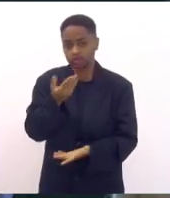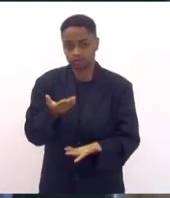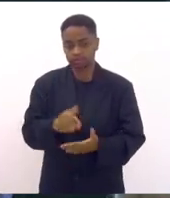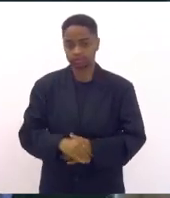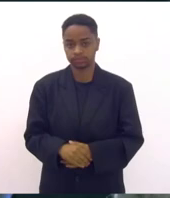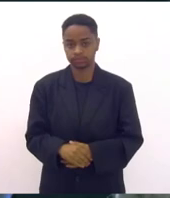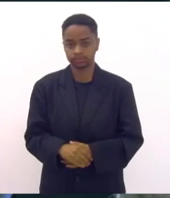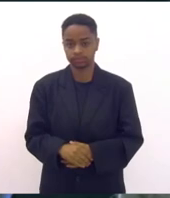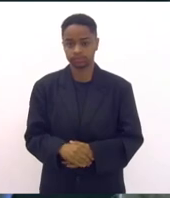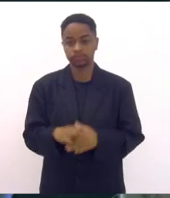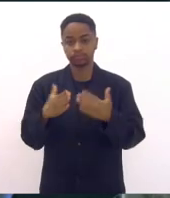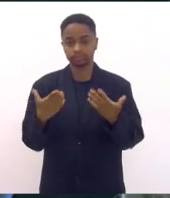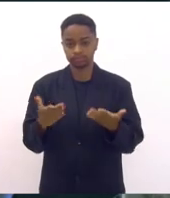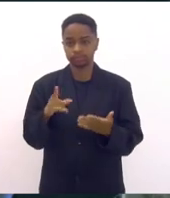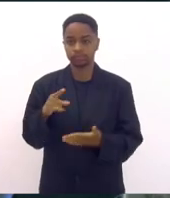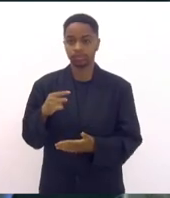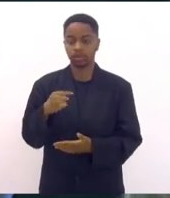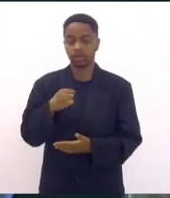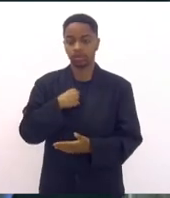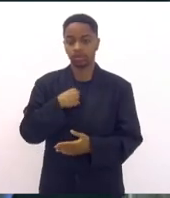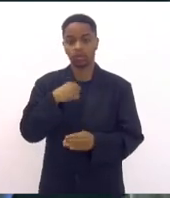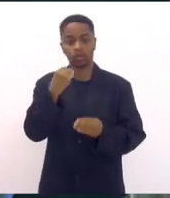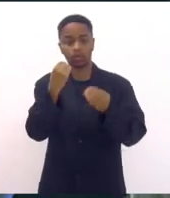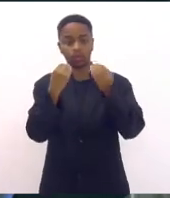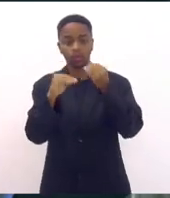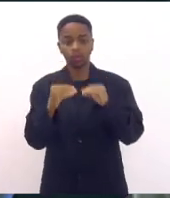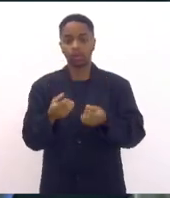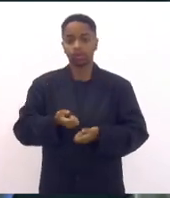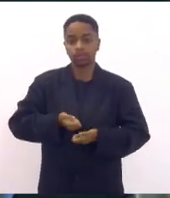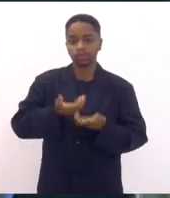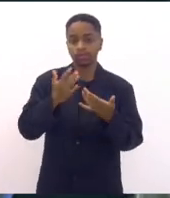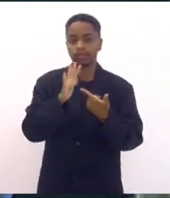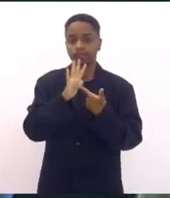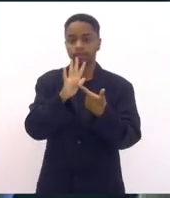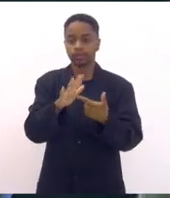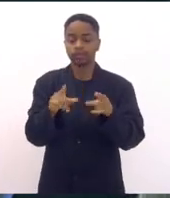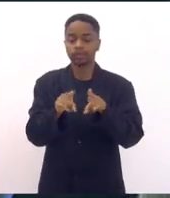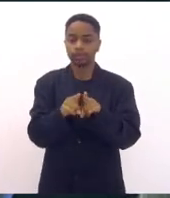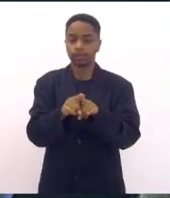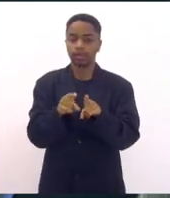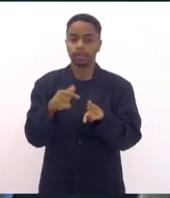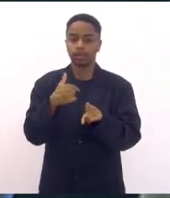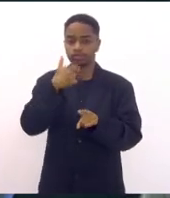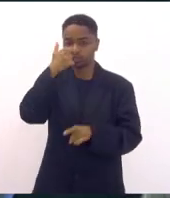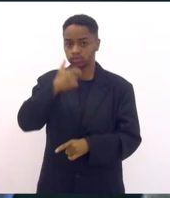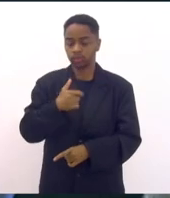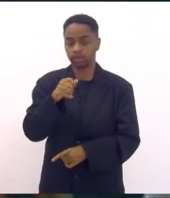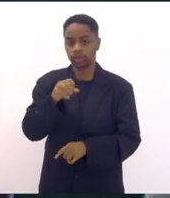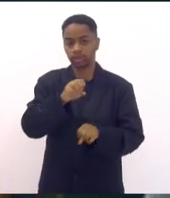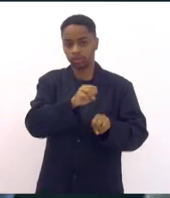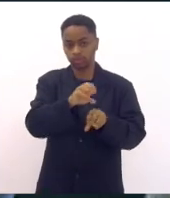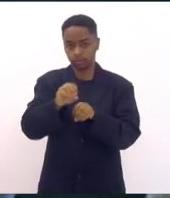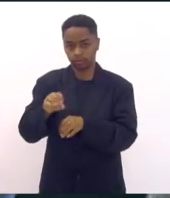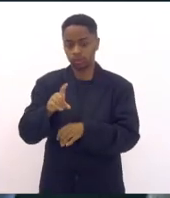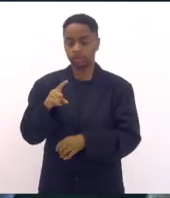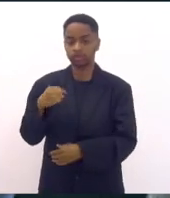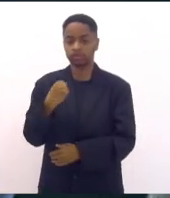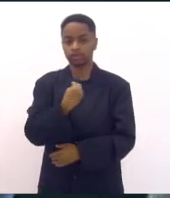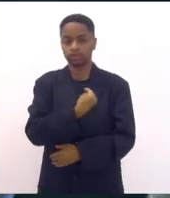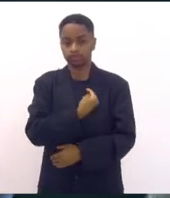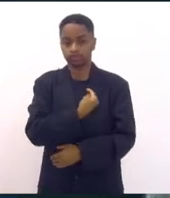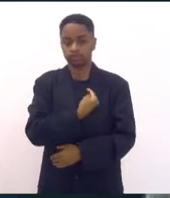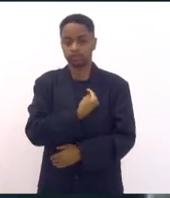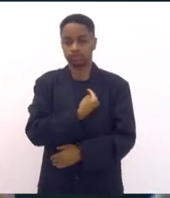e a gente eu tô colocando aqui que também né como Educadora que sou nós